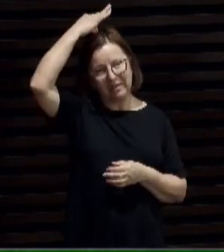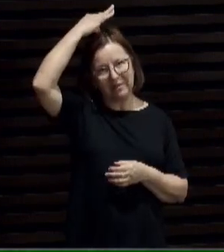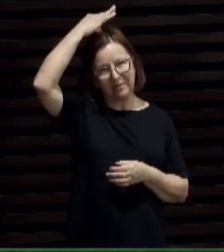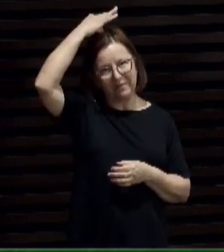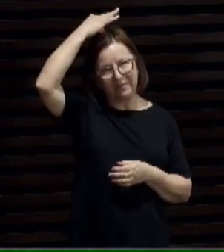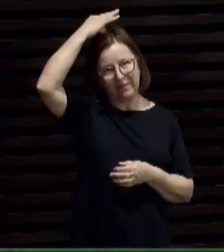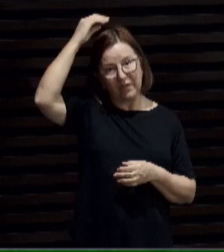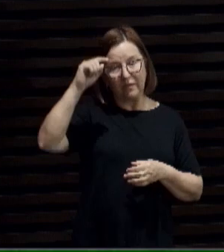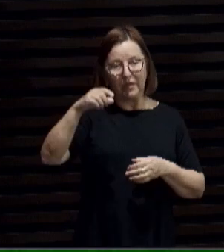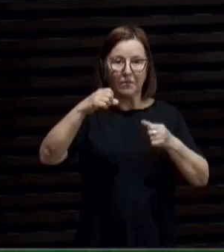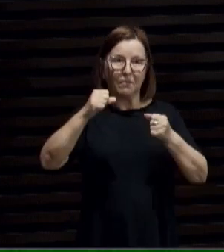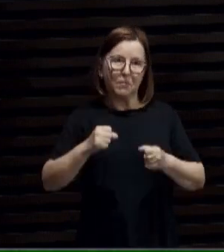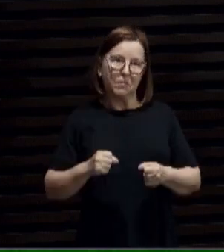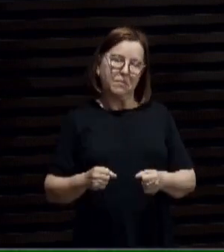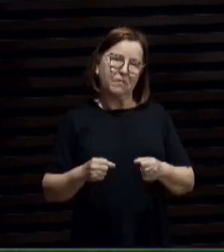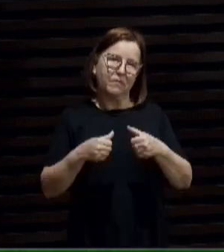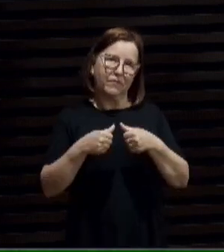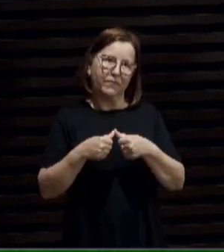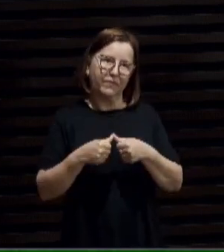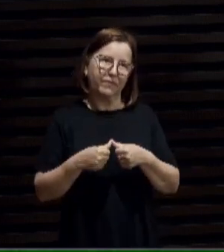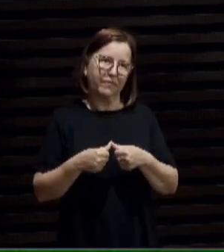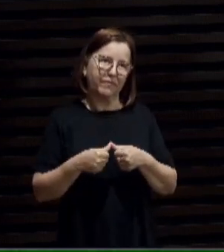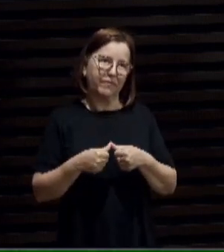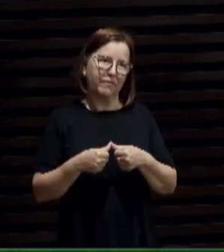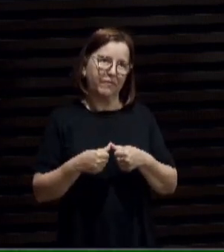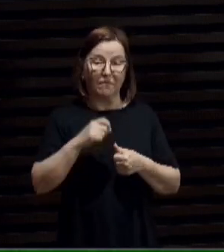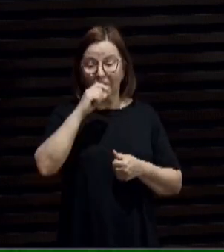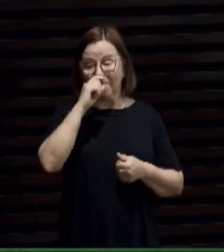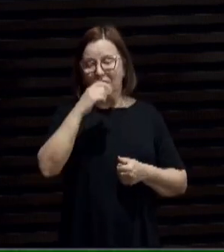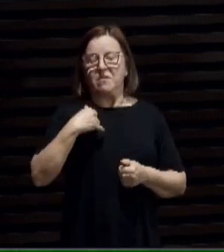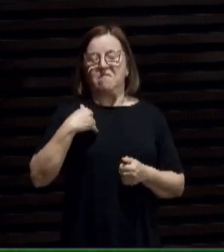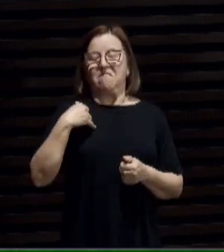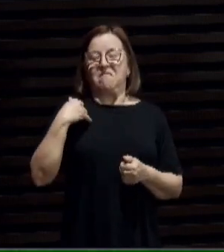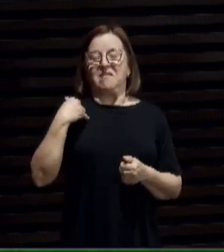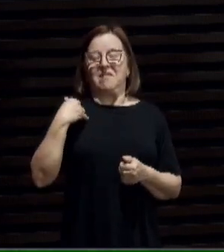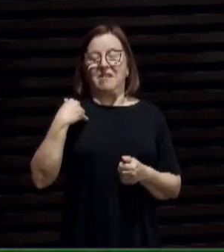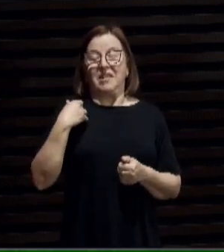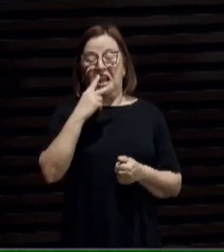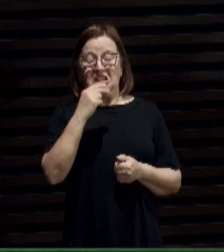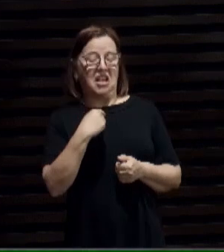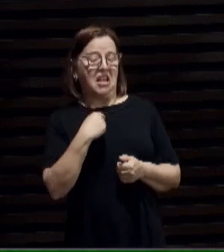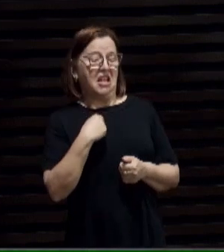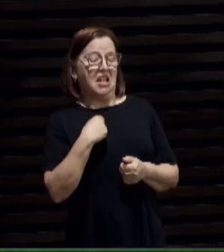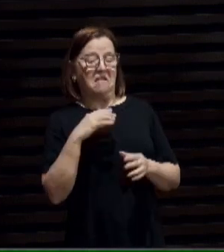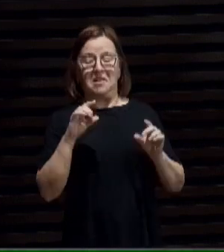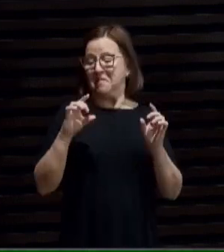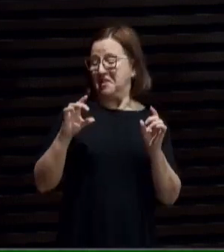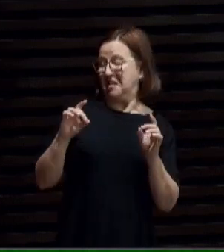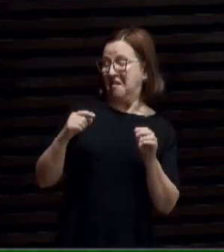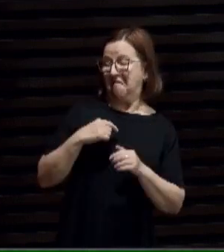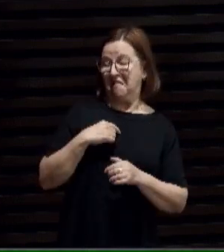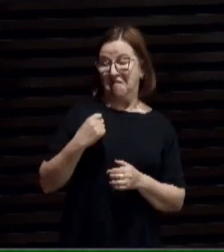você pode ficar vaidoso disto, de ser especial, de ser único, de